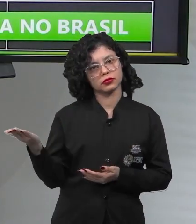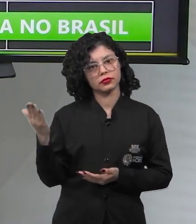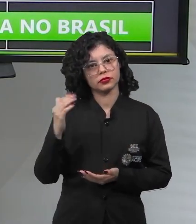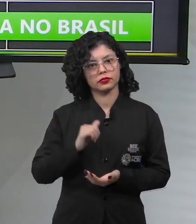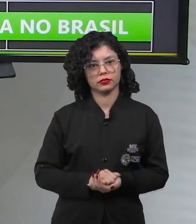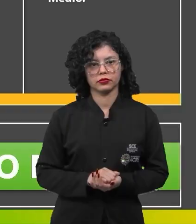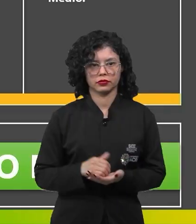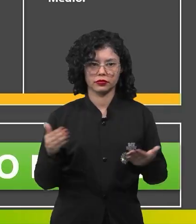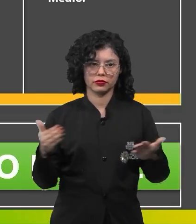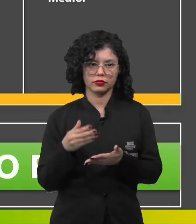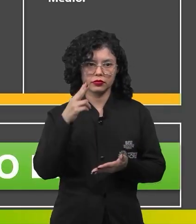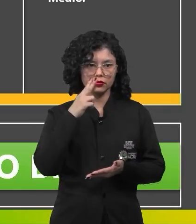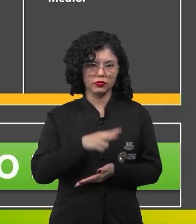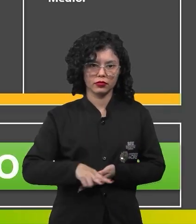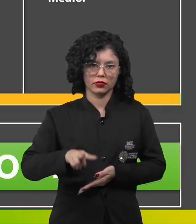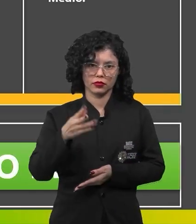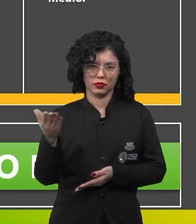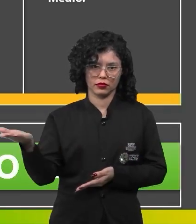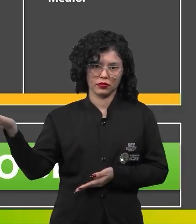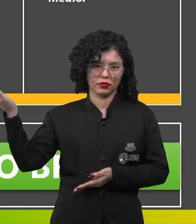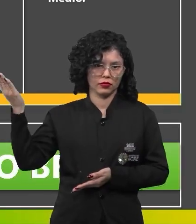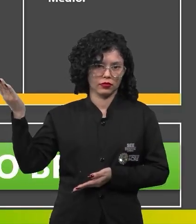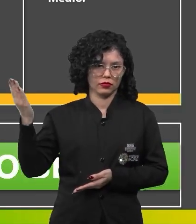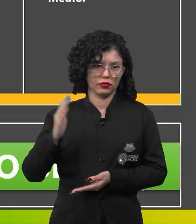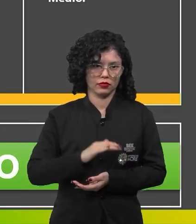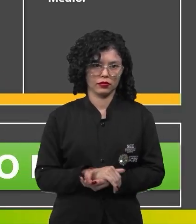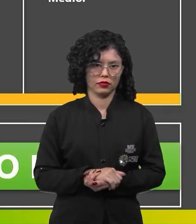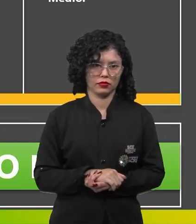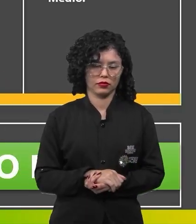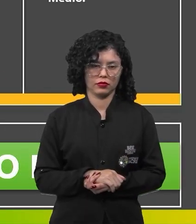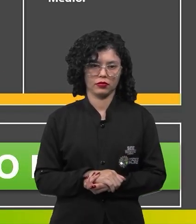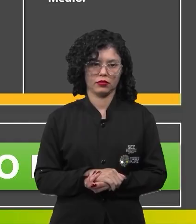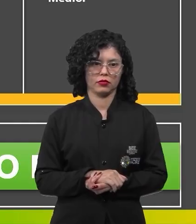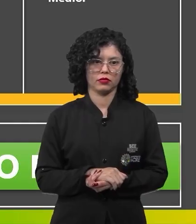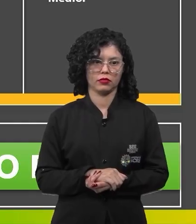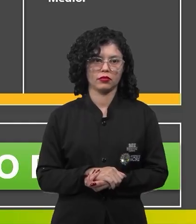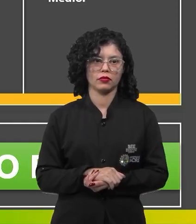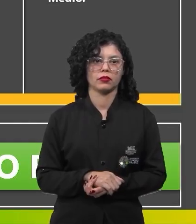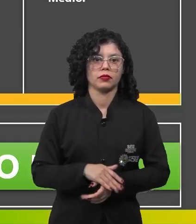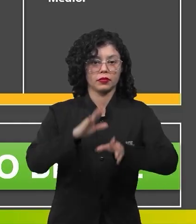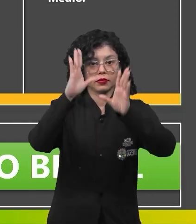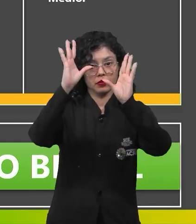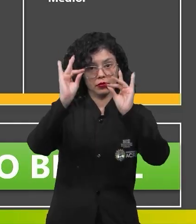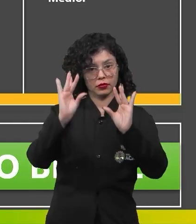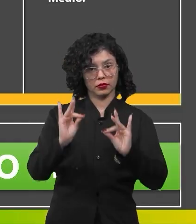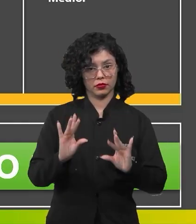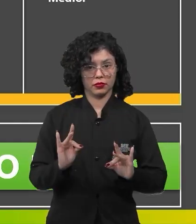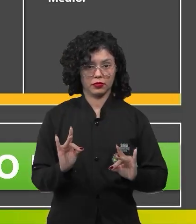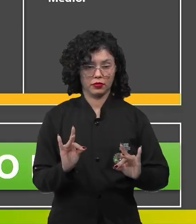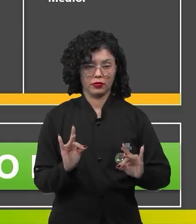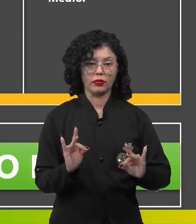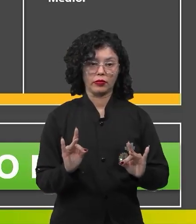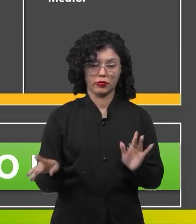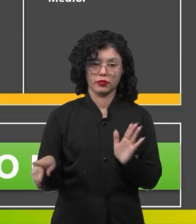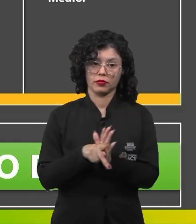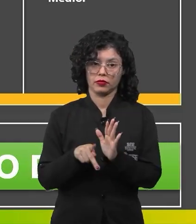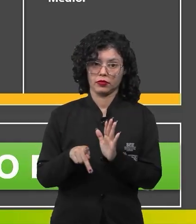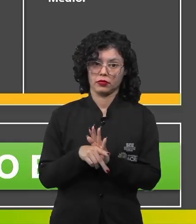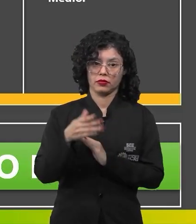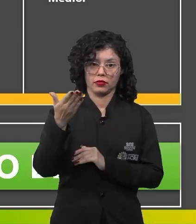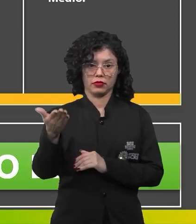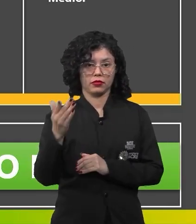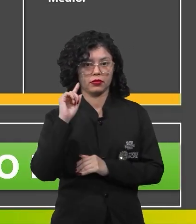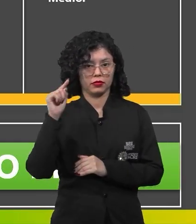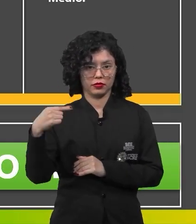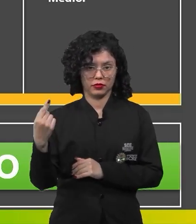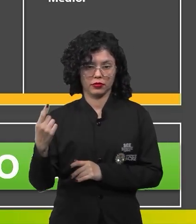do tempo que agora eu mostro para todos vocês. Uma espécie de gabarito, né, justamente para você